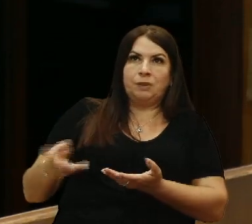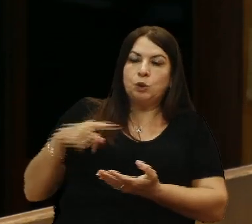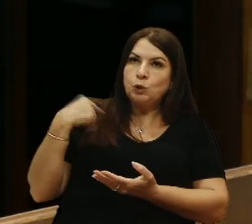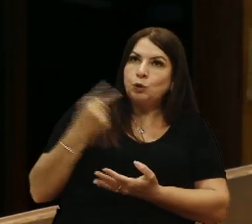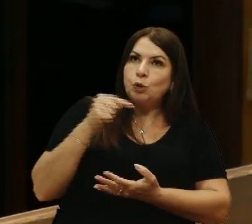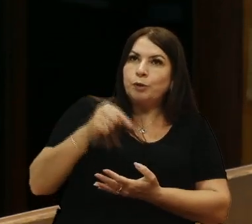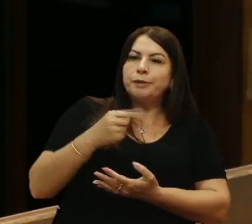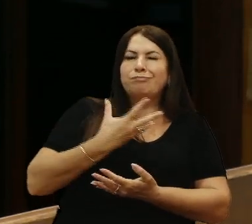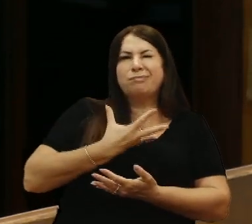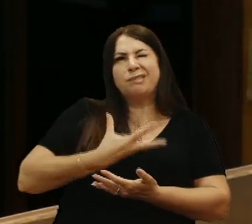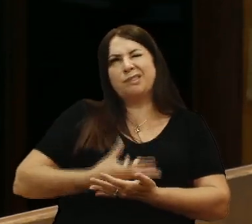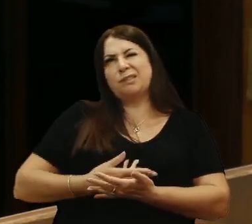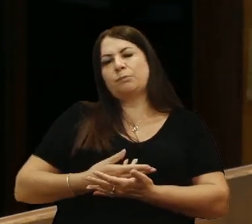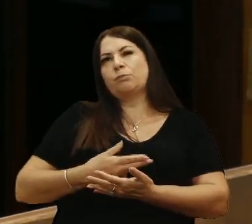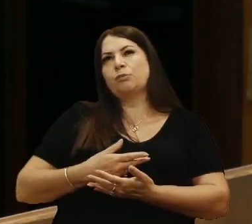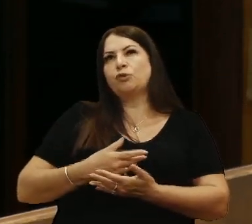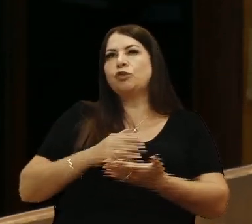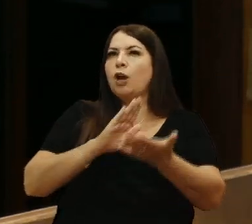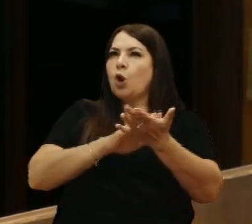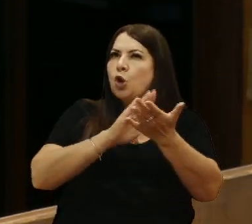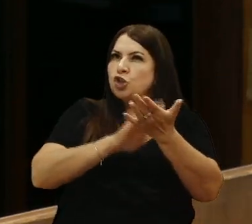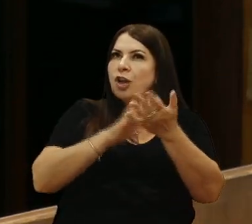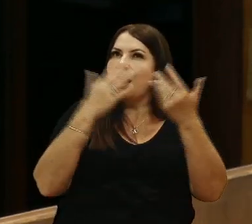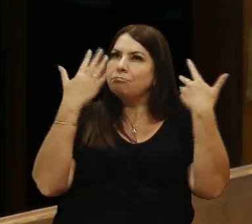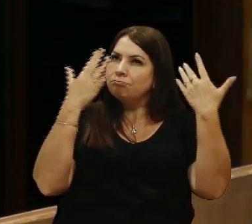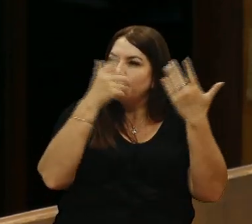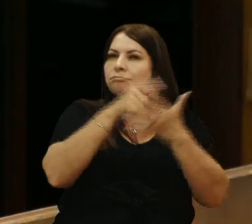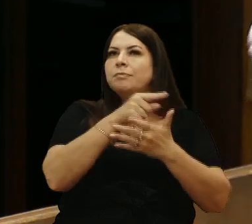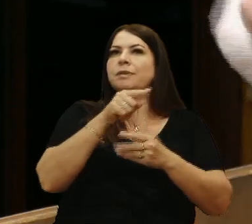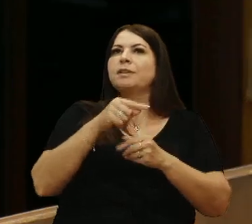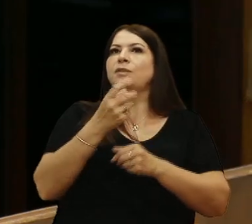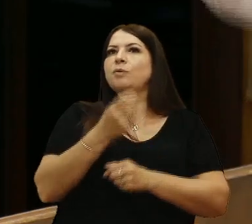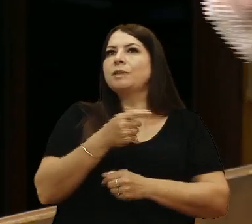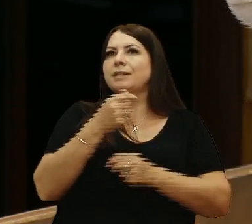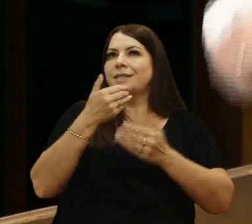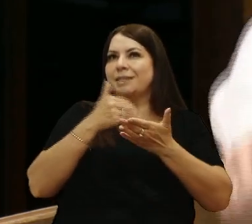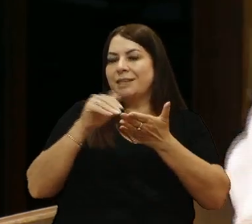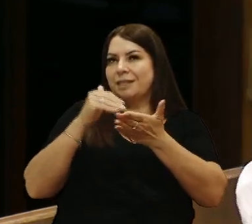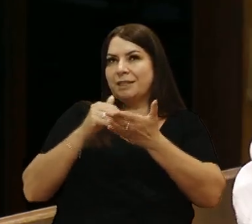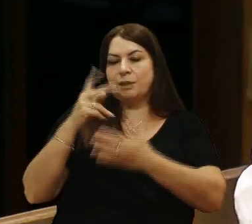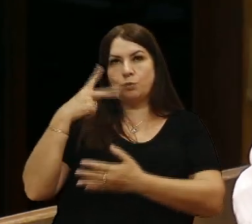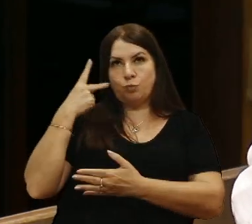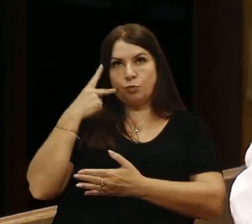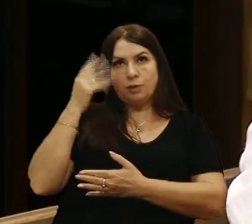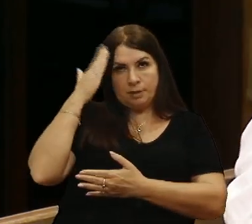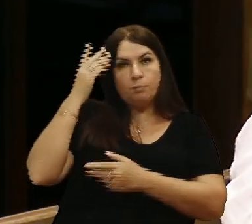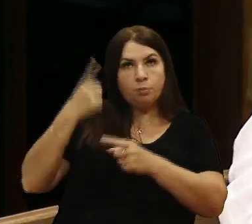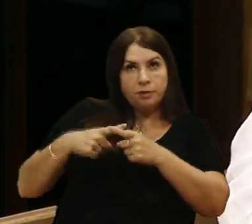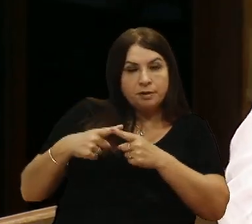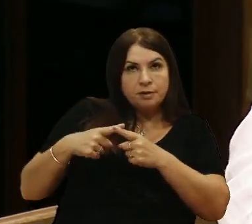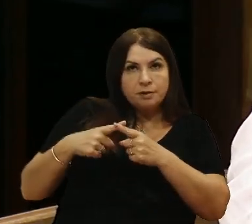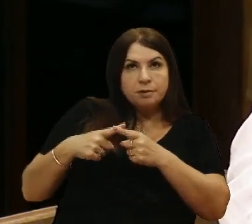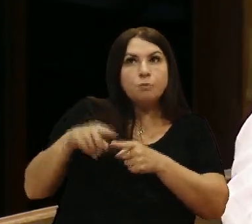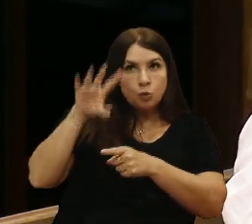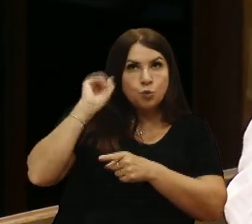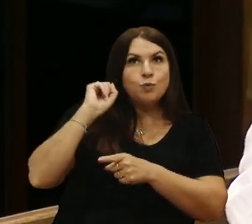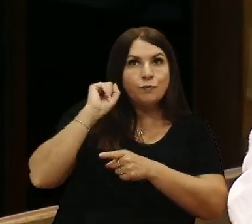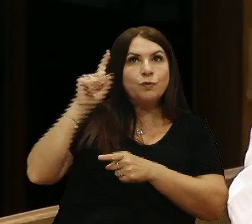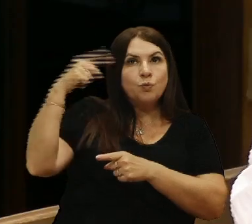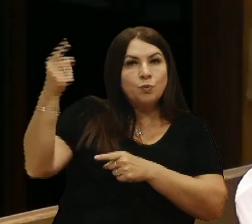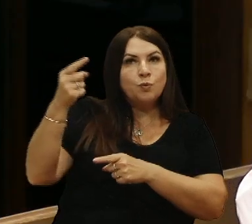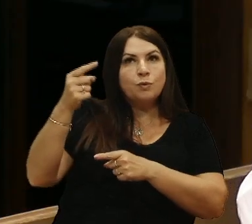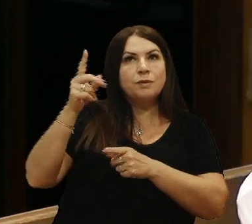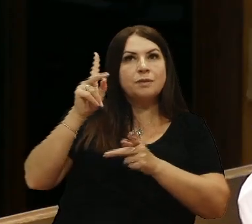aqui cansamos de elogiar quase que exclusivamente secretários políticos. Sabe por quê? Porque eles escutam os outros,